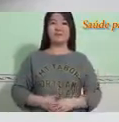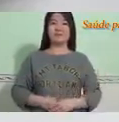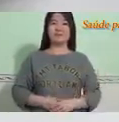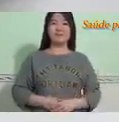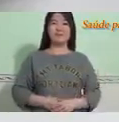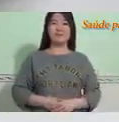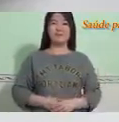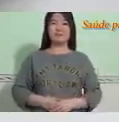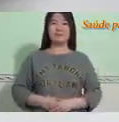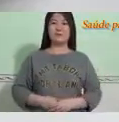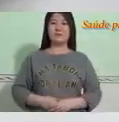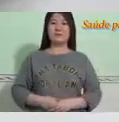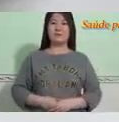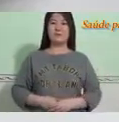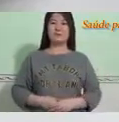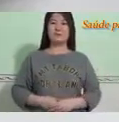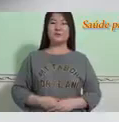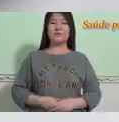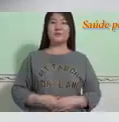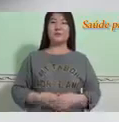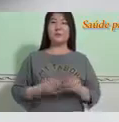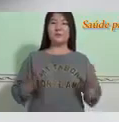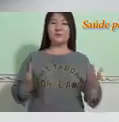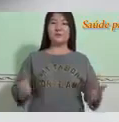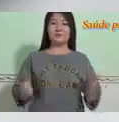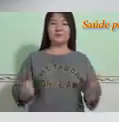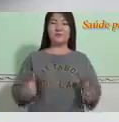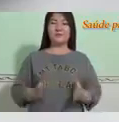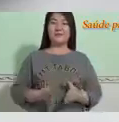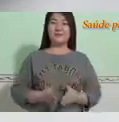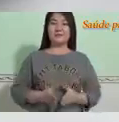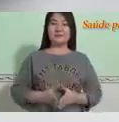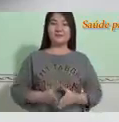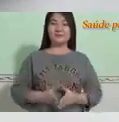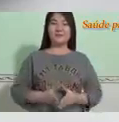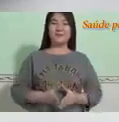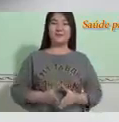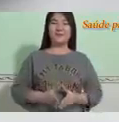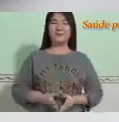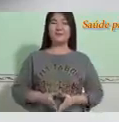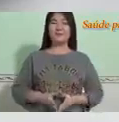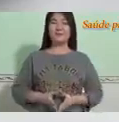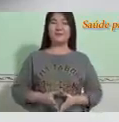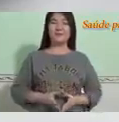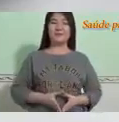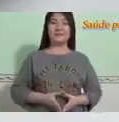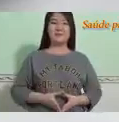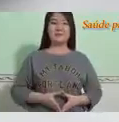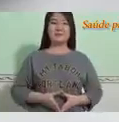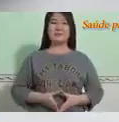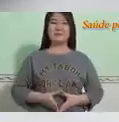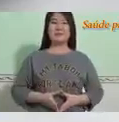diminuirá a atividade de coronavírus mitopatogênico senso, como o MERS.